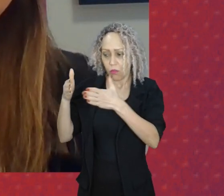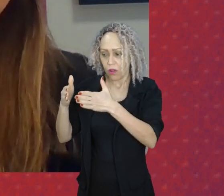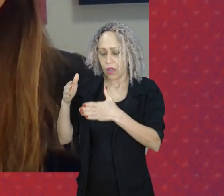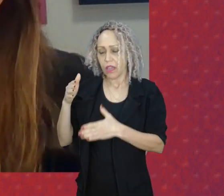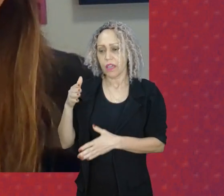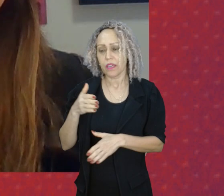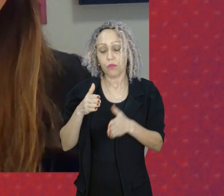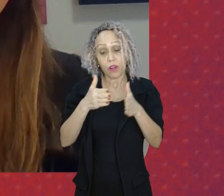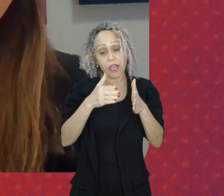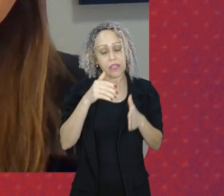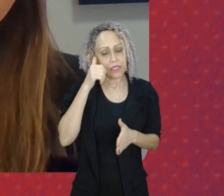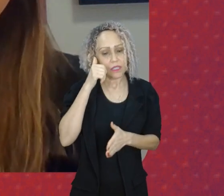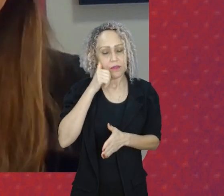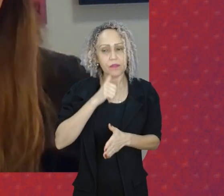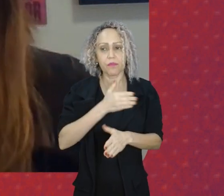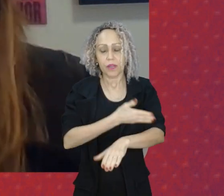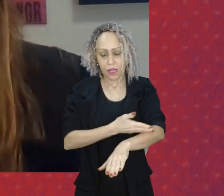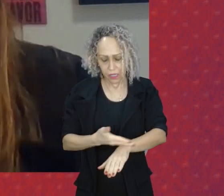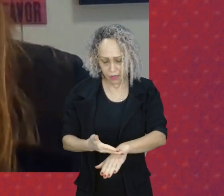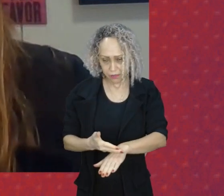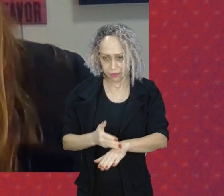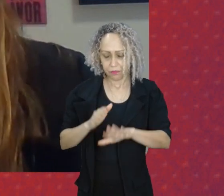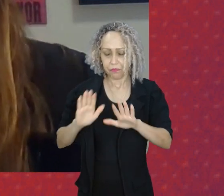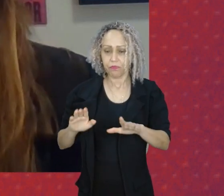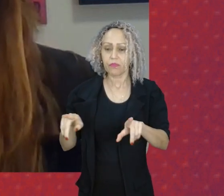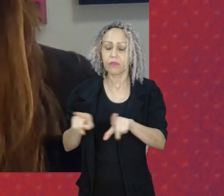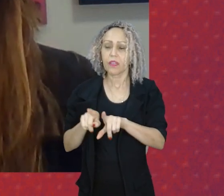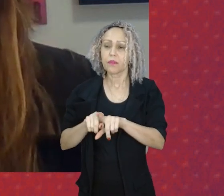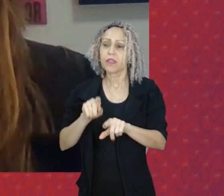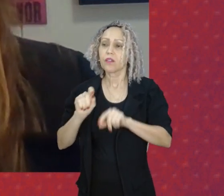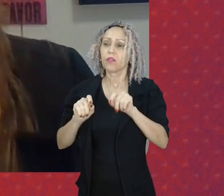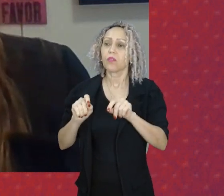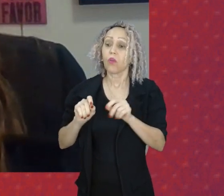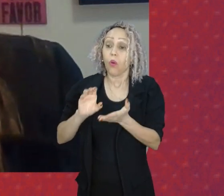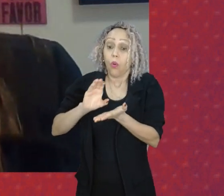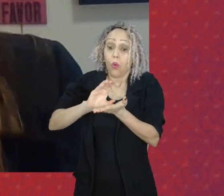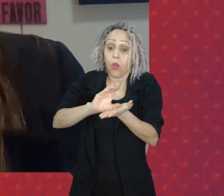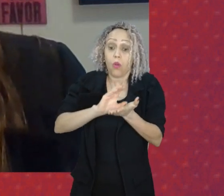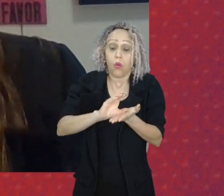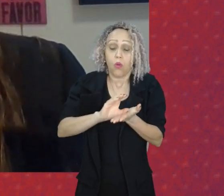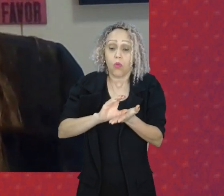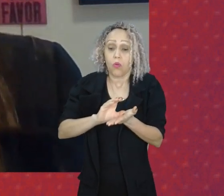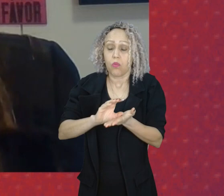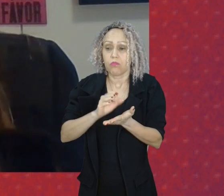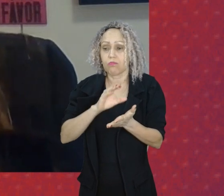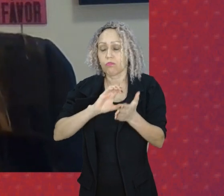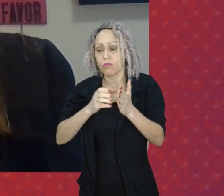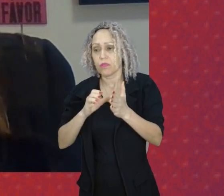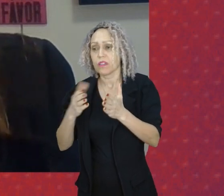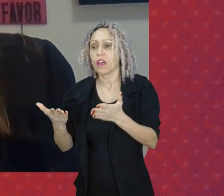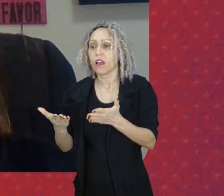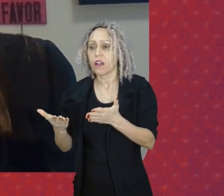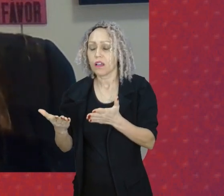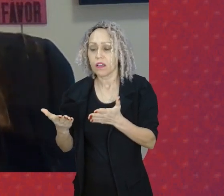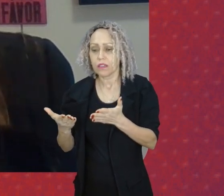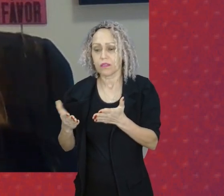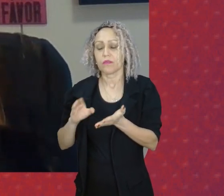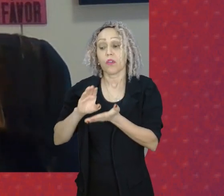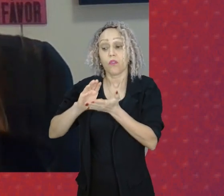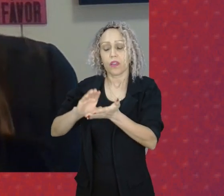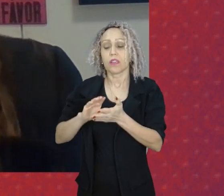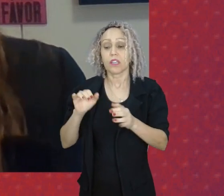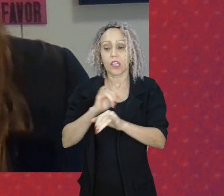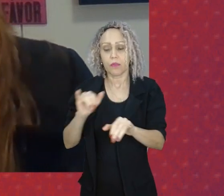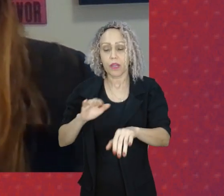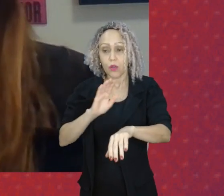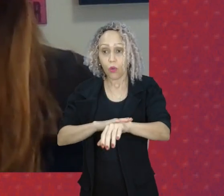candidaturas apresentadas pelas agremiações. E da mesma forma, os recursos públicos do Fundo Partidário e do Fundo Especial de Financiamento de Campanha e o tempo de